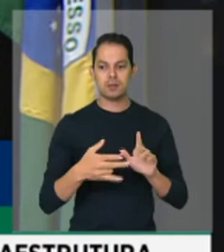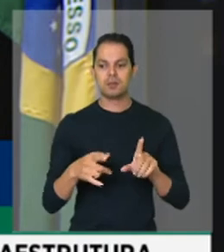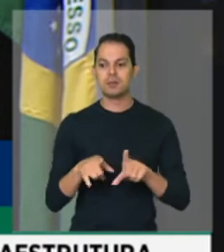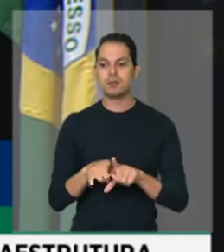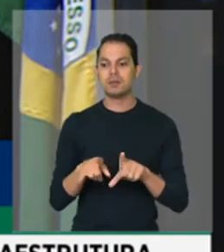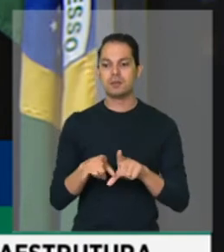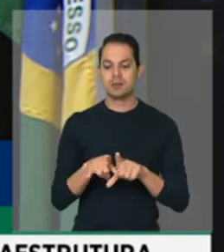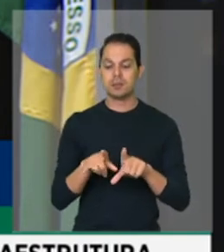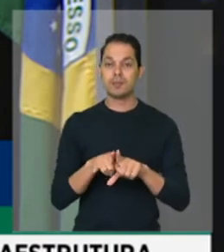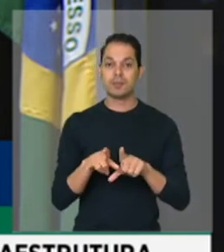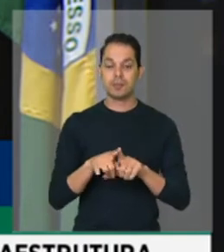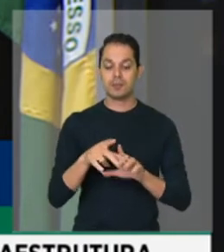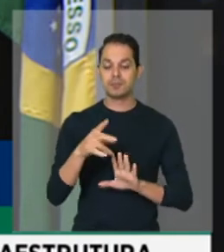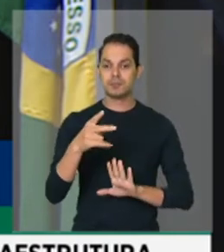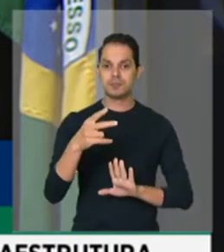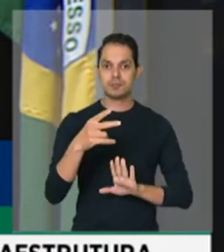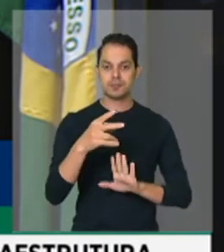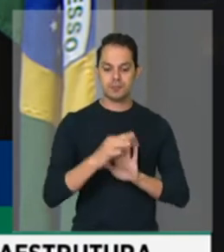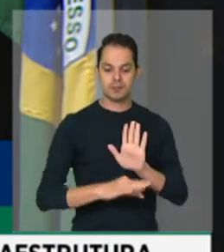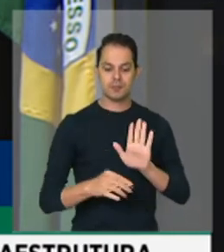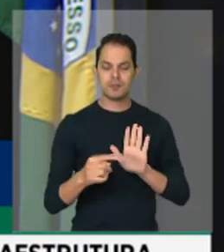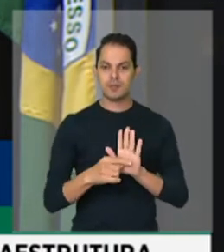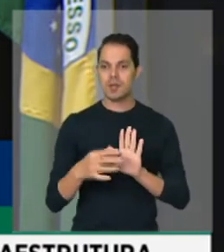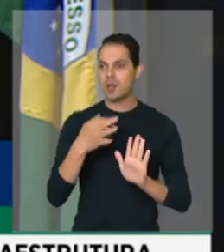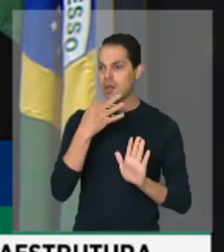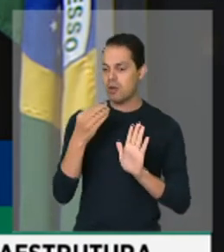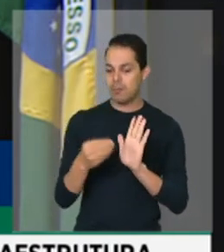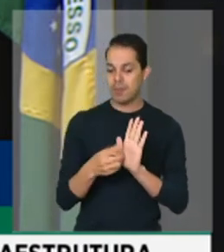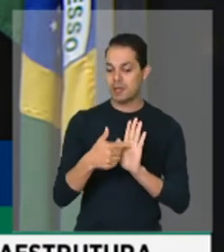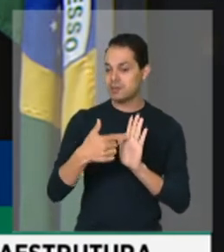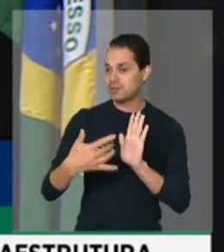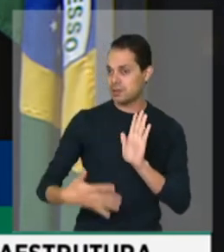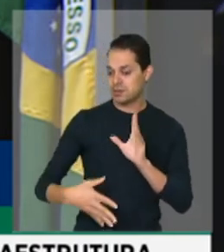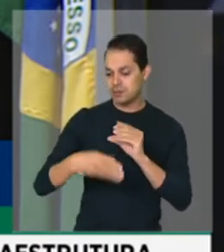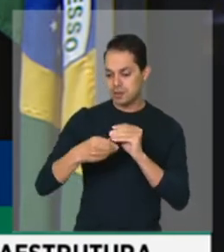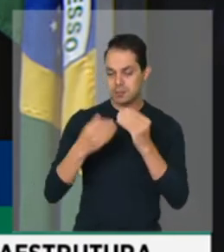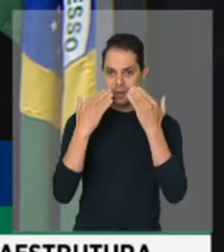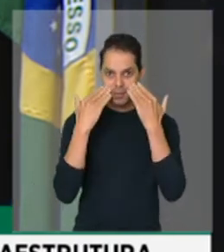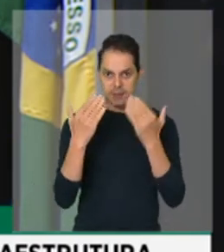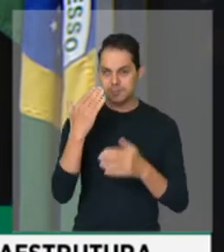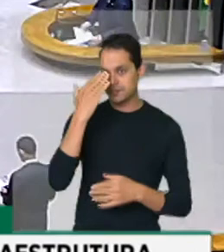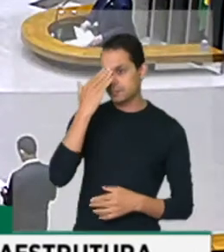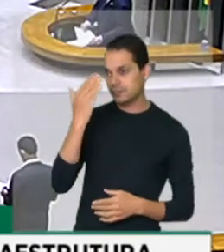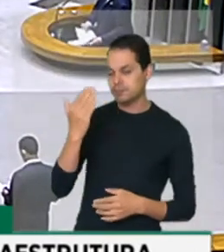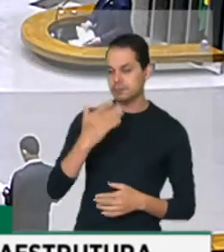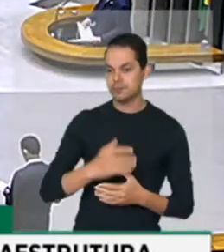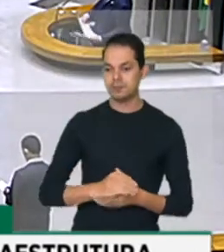Este é o nosso parecer, senhor presidente, sobre as emendas apresentadas. Muito obrigado.